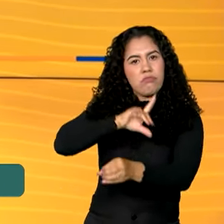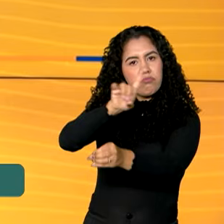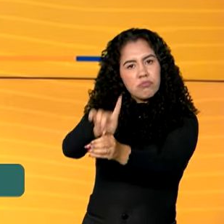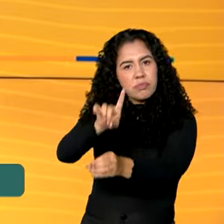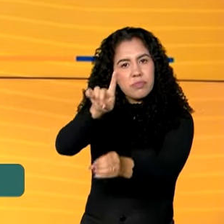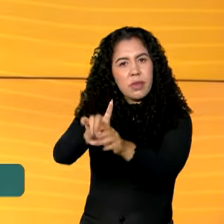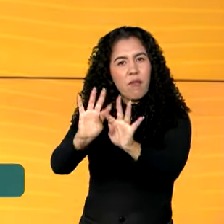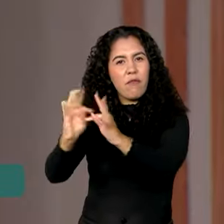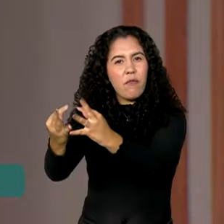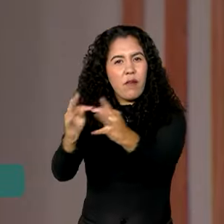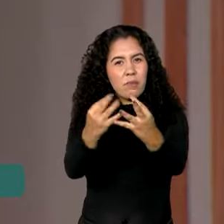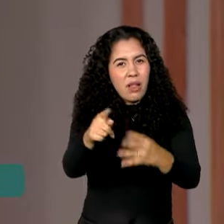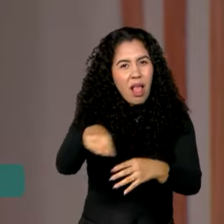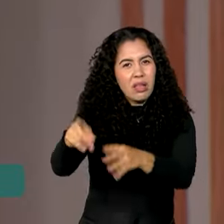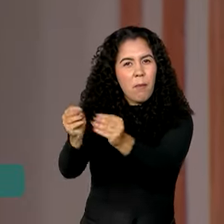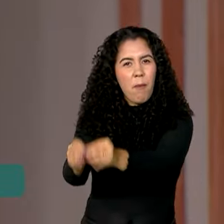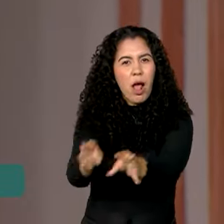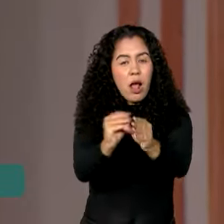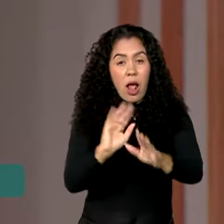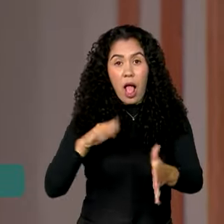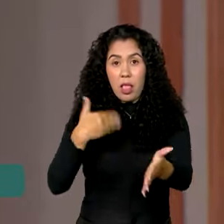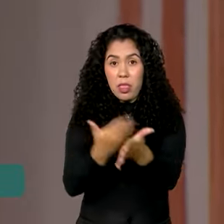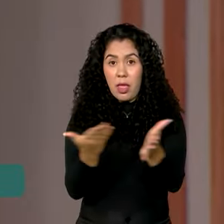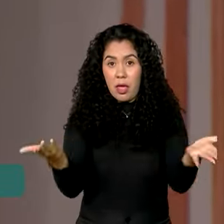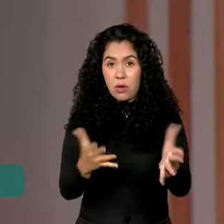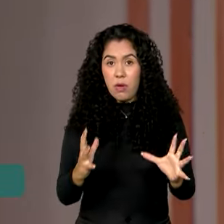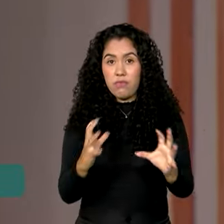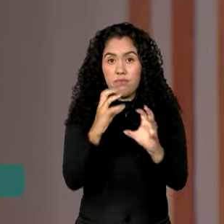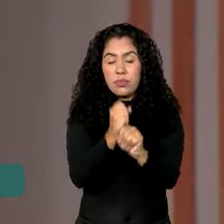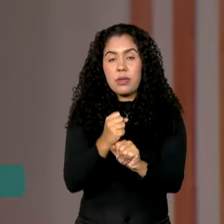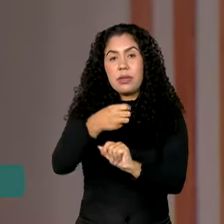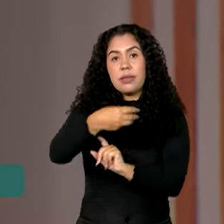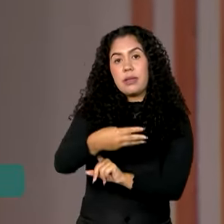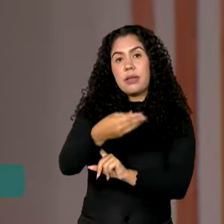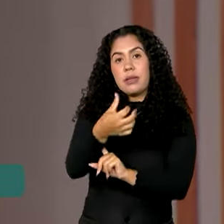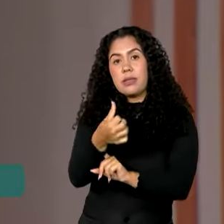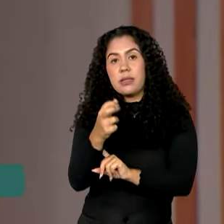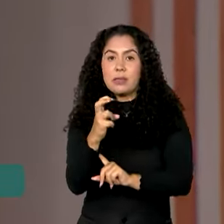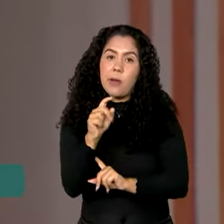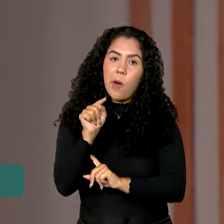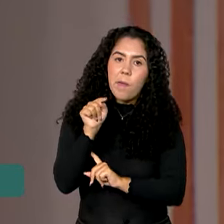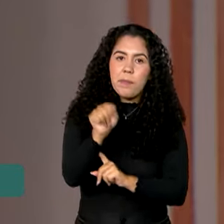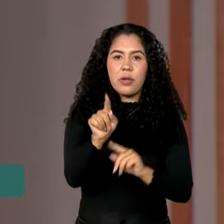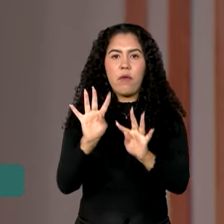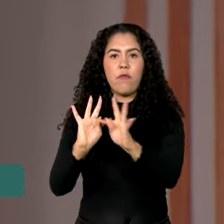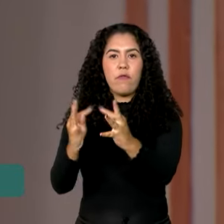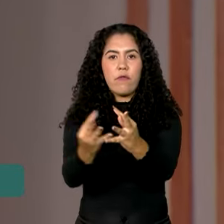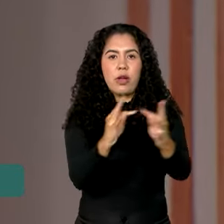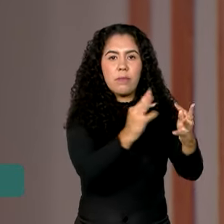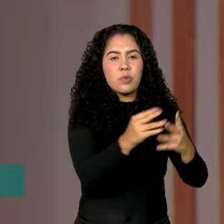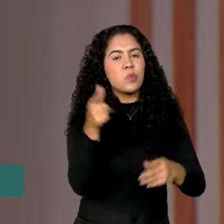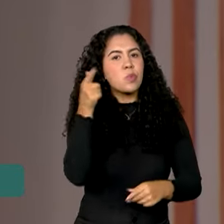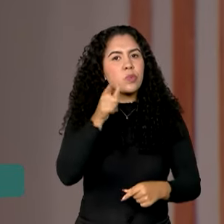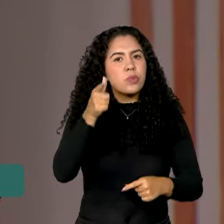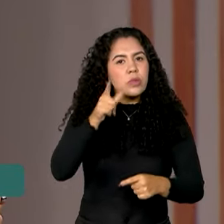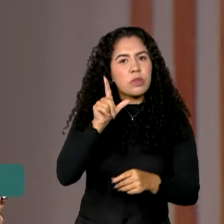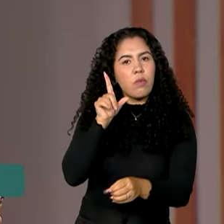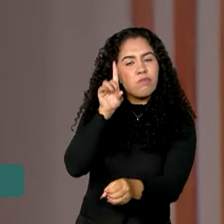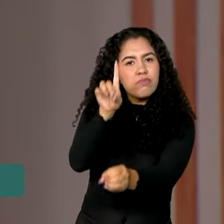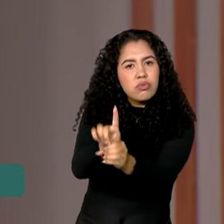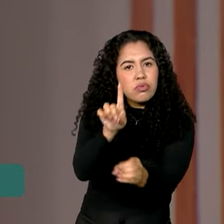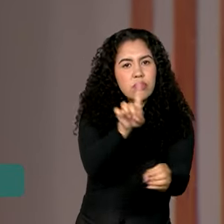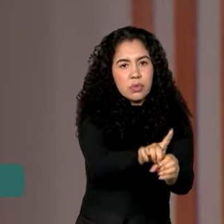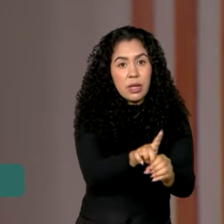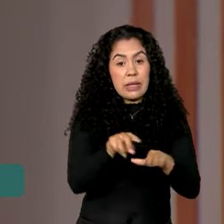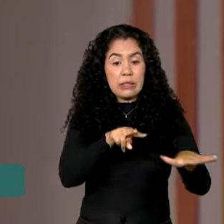famílias afetadas. Até agora, mais de 365 mil famílias receberam benefício. Apenas na última